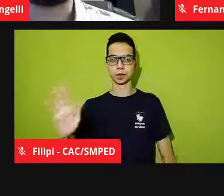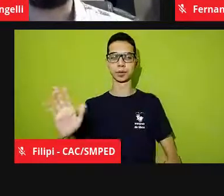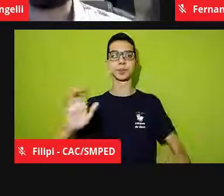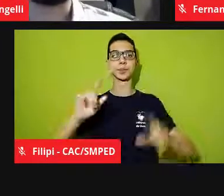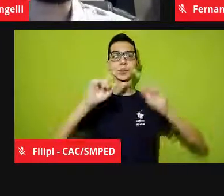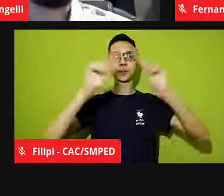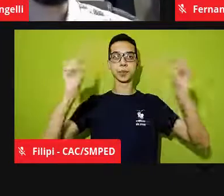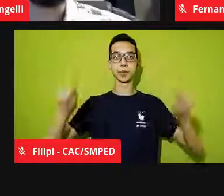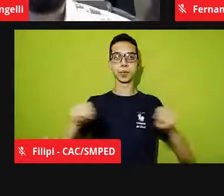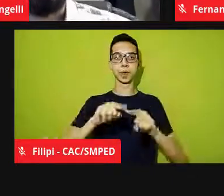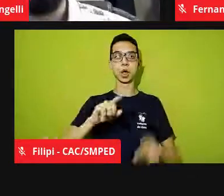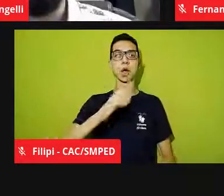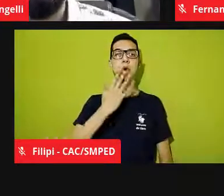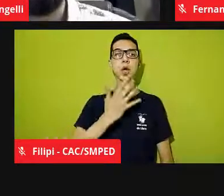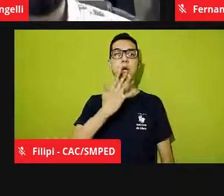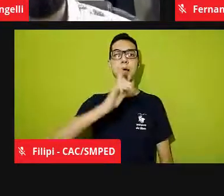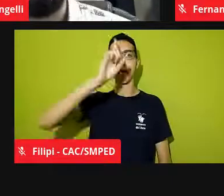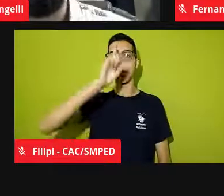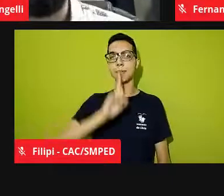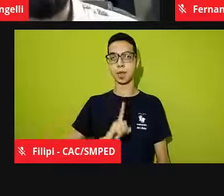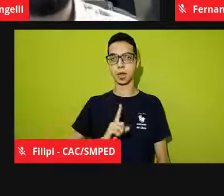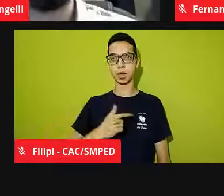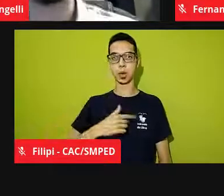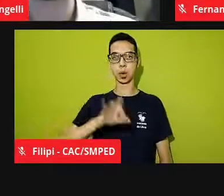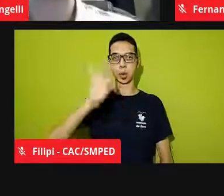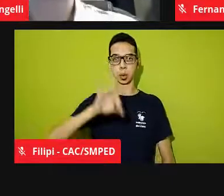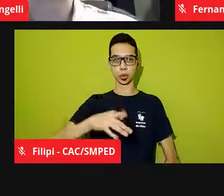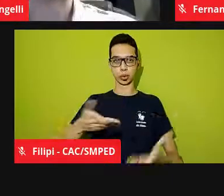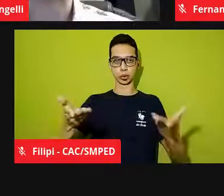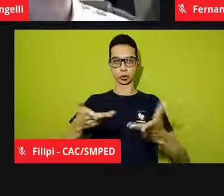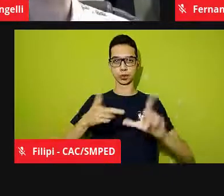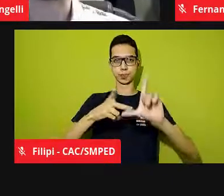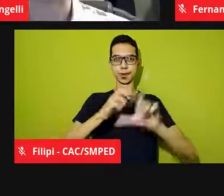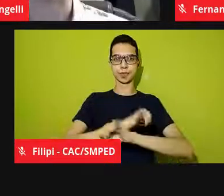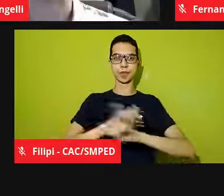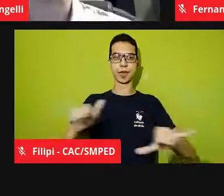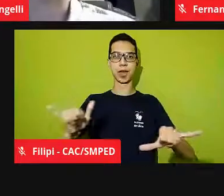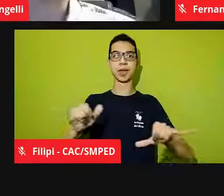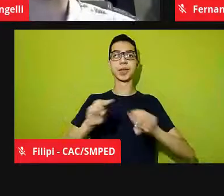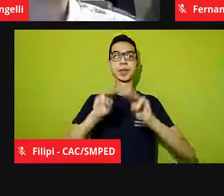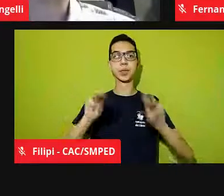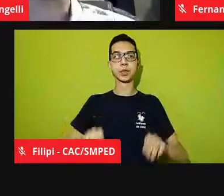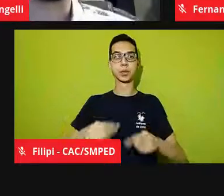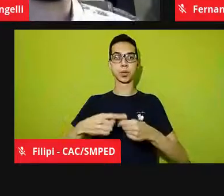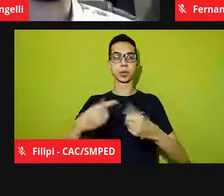Hoje estamos falando nessa última live que a gente vai promover aqui no Museu da Cidade, dentro